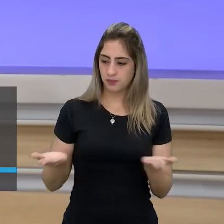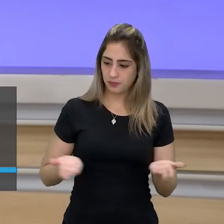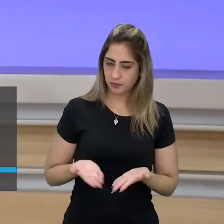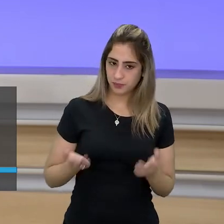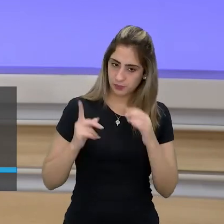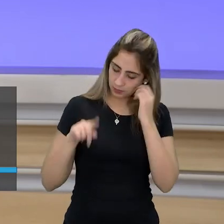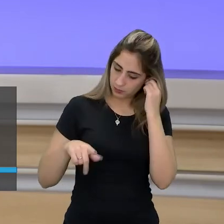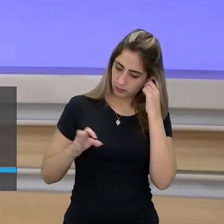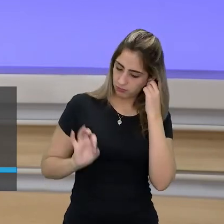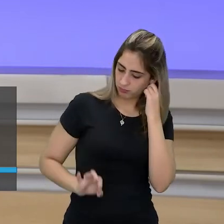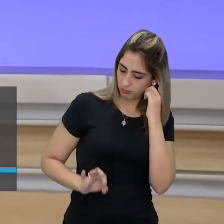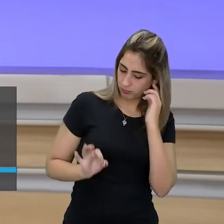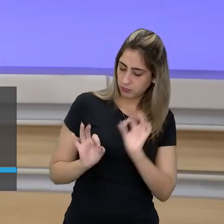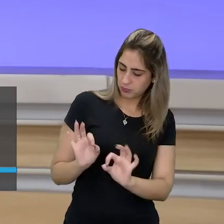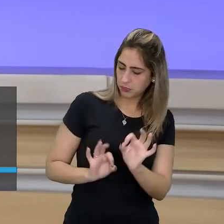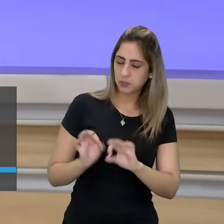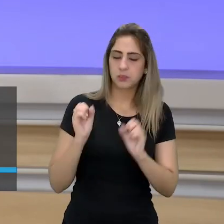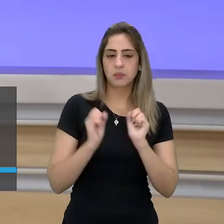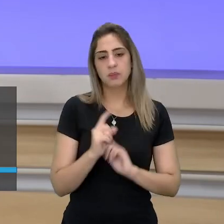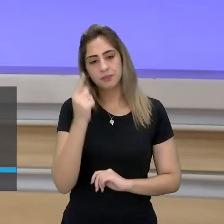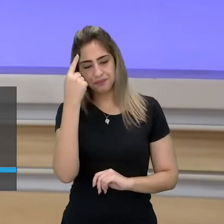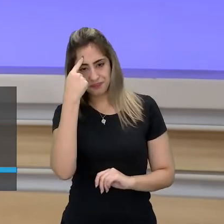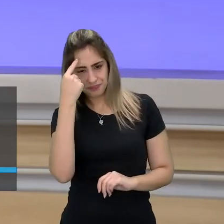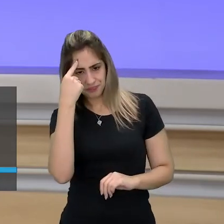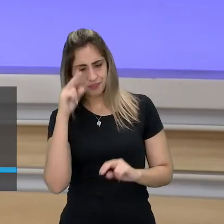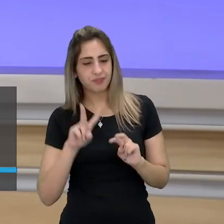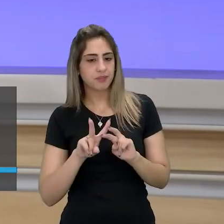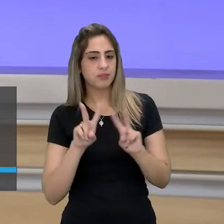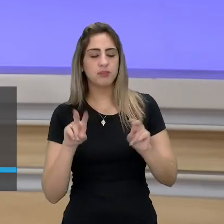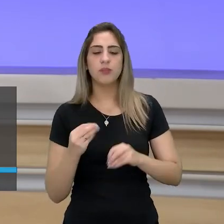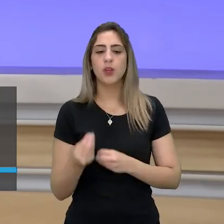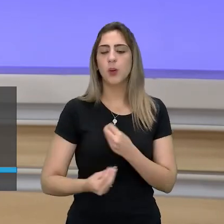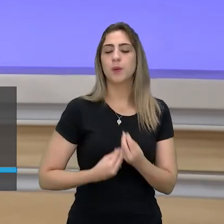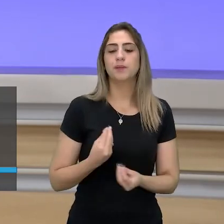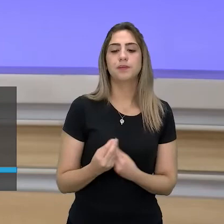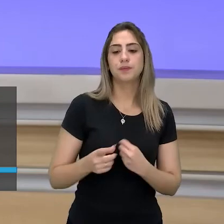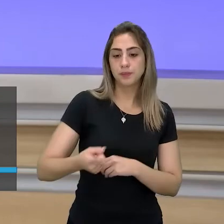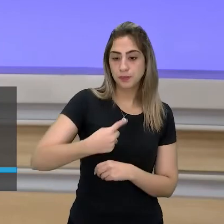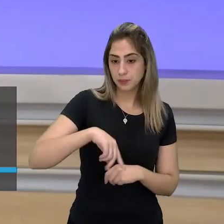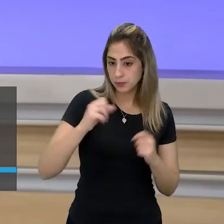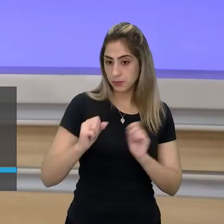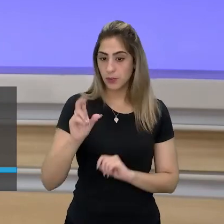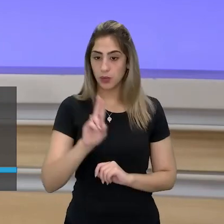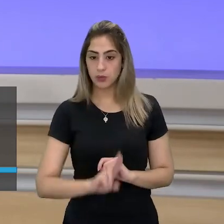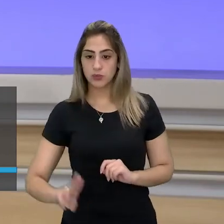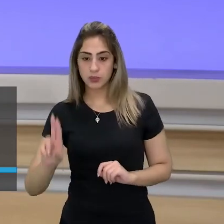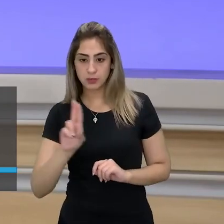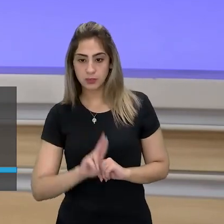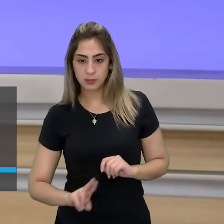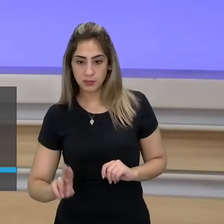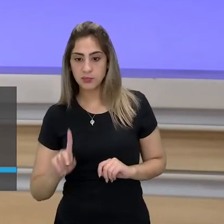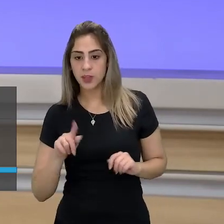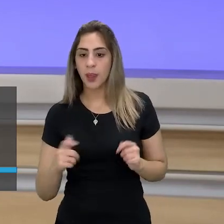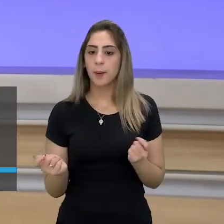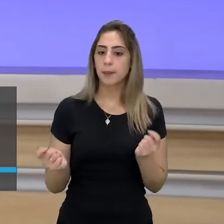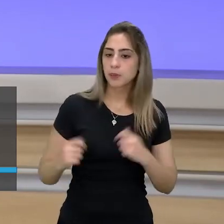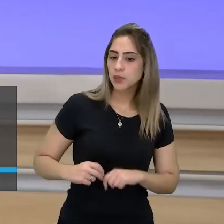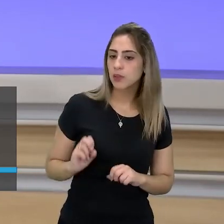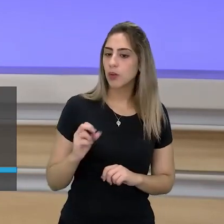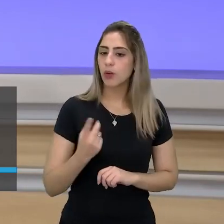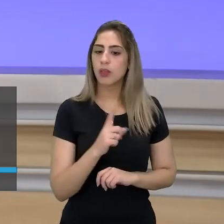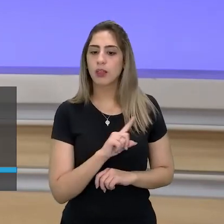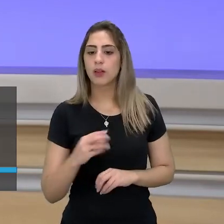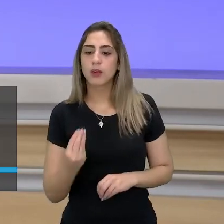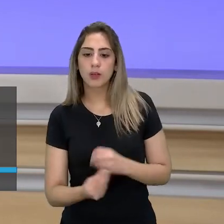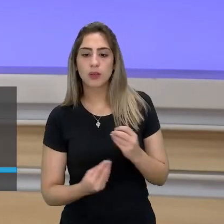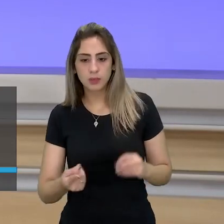são ferramentas que vocês podem pensar em como que vocês podem utilizar, se seria possível ou não, como